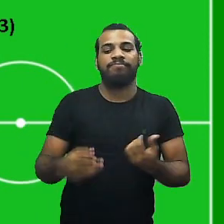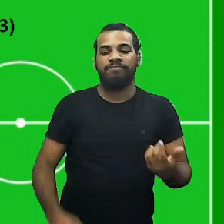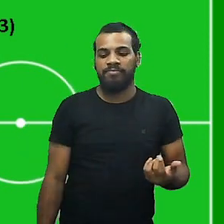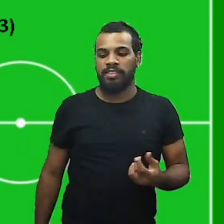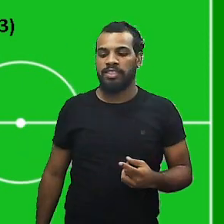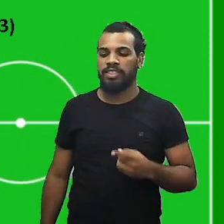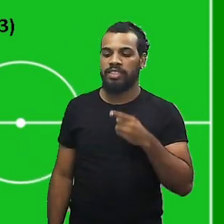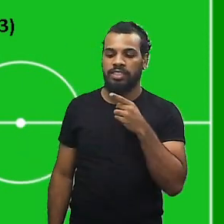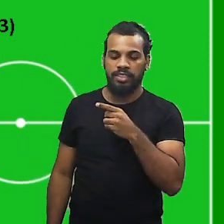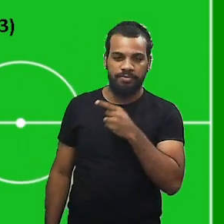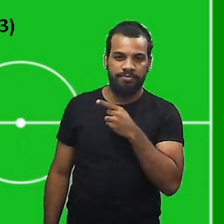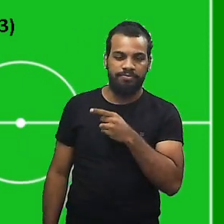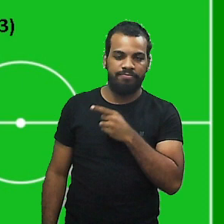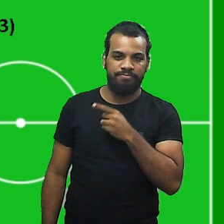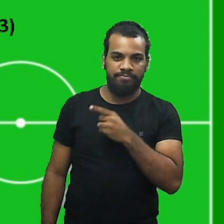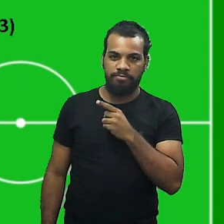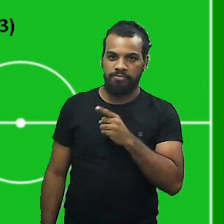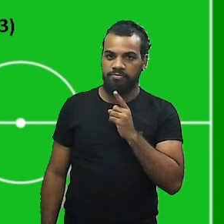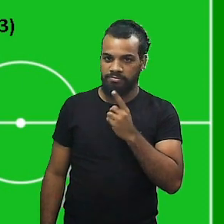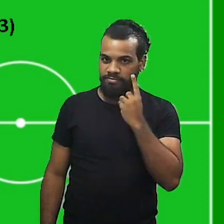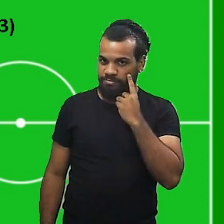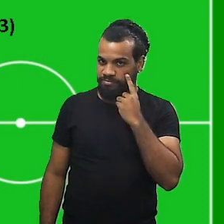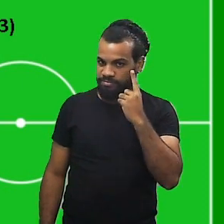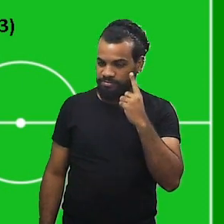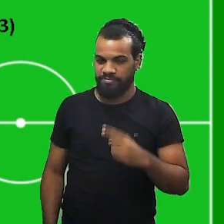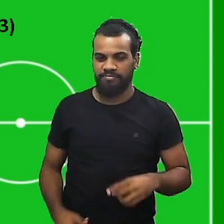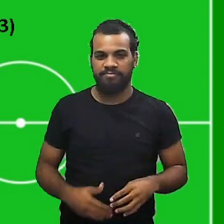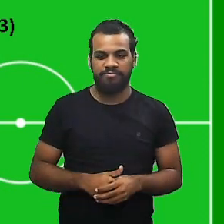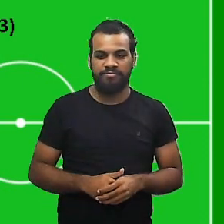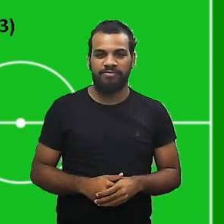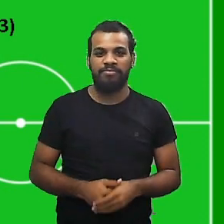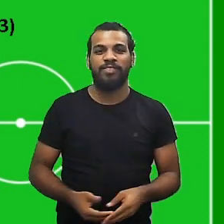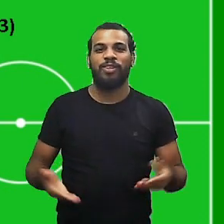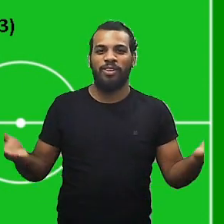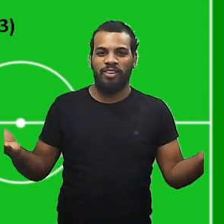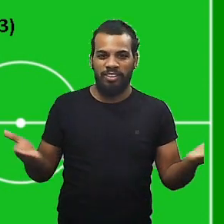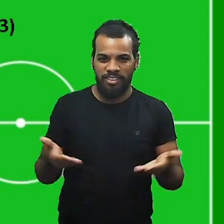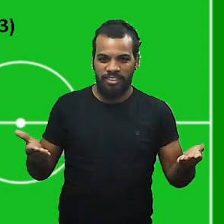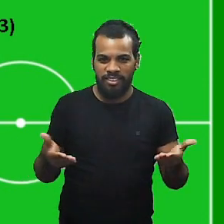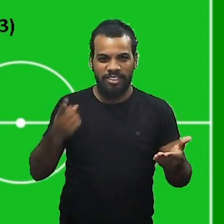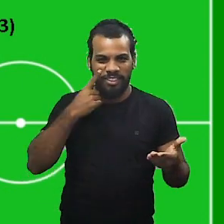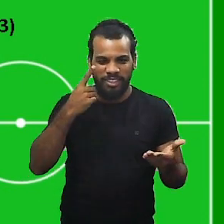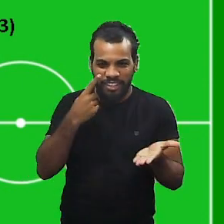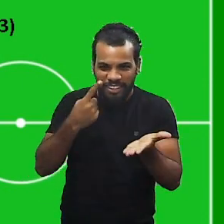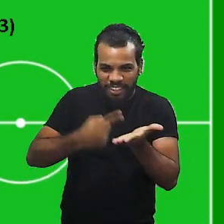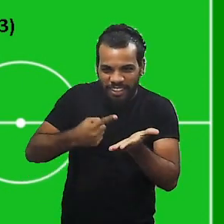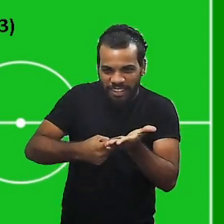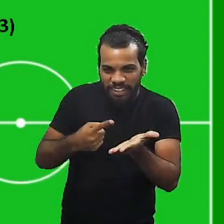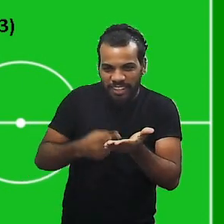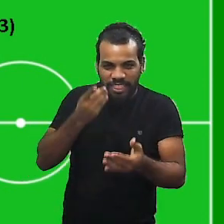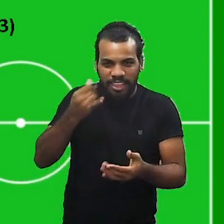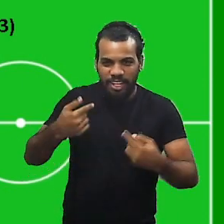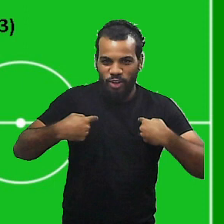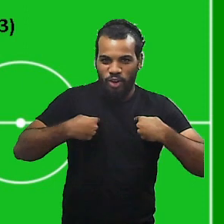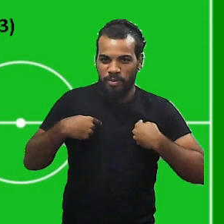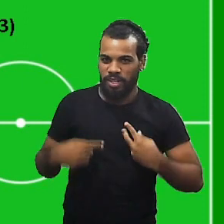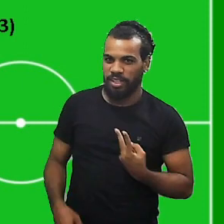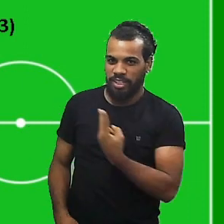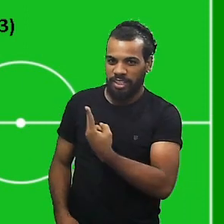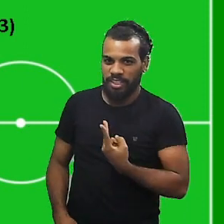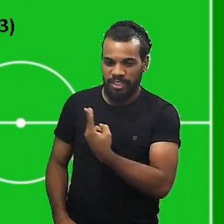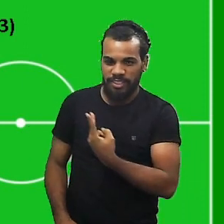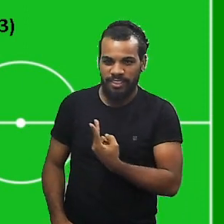gente exatamente uma seguinte situação. E hoje eu combinei com ele, Danley, para ele vir